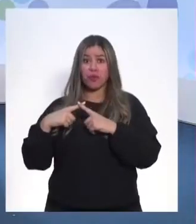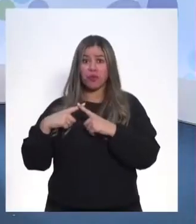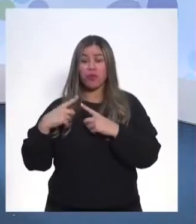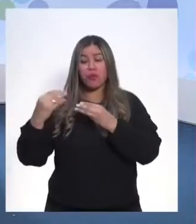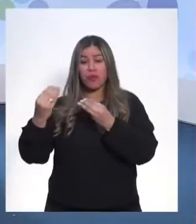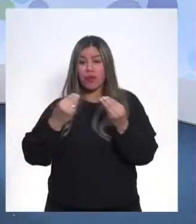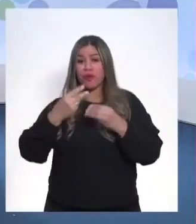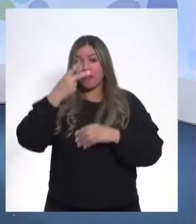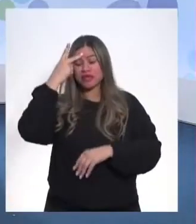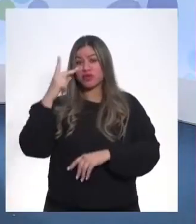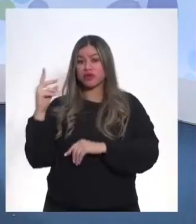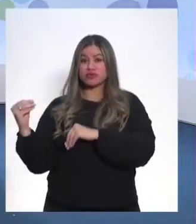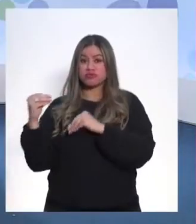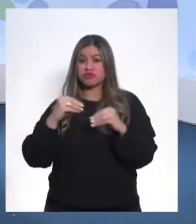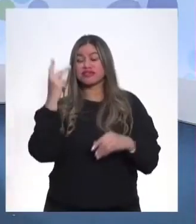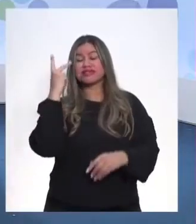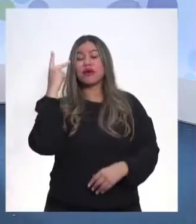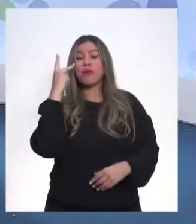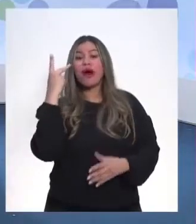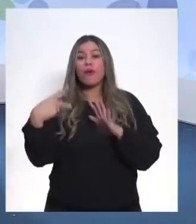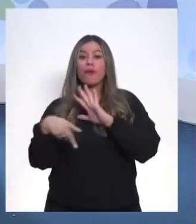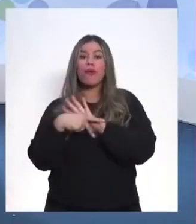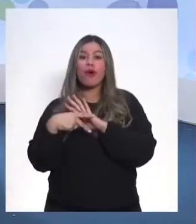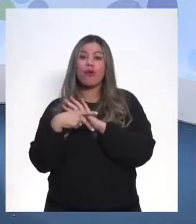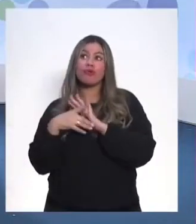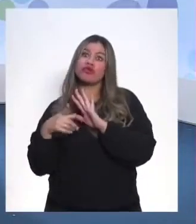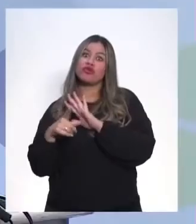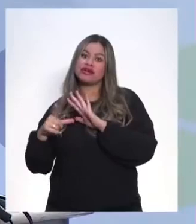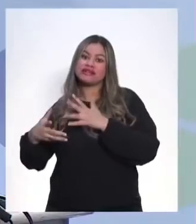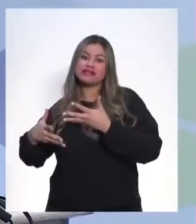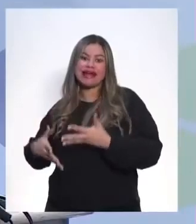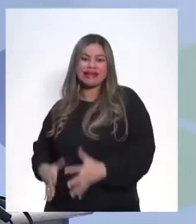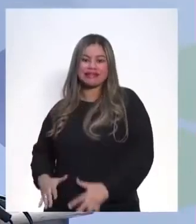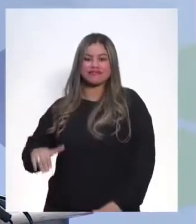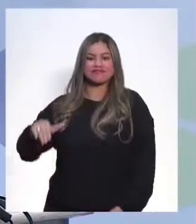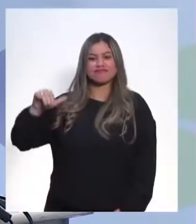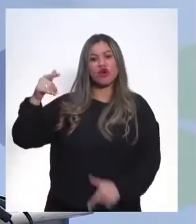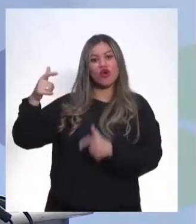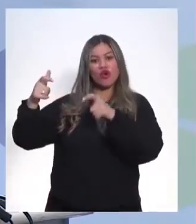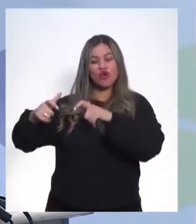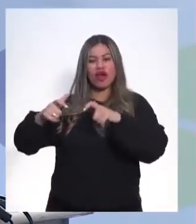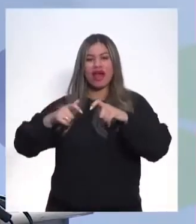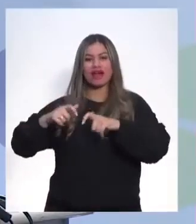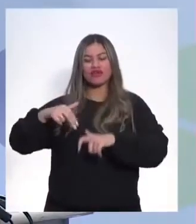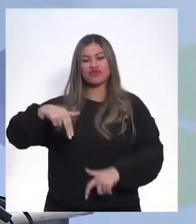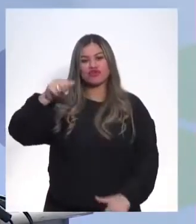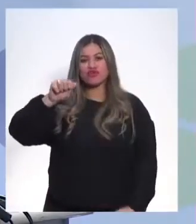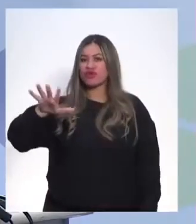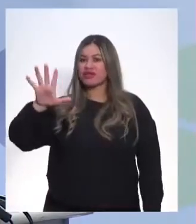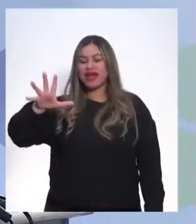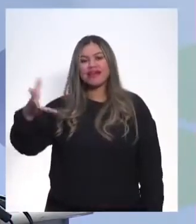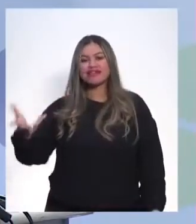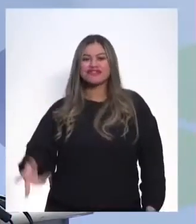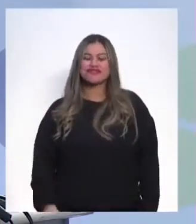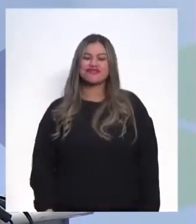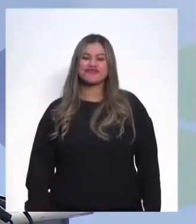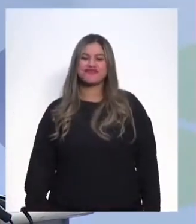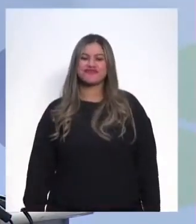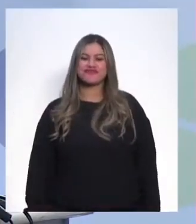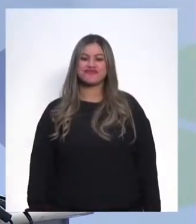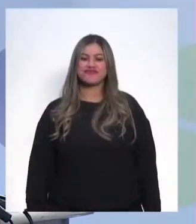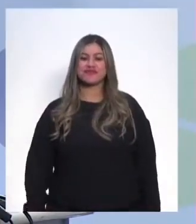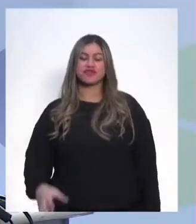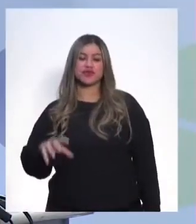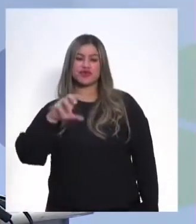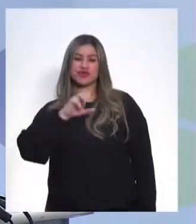certa forma. Então a gente fala, oxe, menino! Aqui, ó, alguém colocou, oxe, menino. Gente, eu tô adorando os alunos, porque assim, eles Tchê. estão